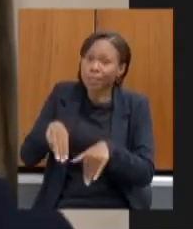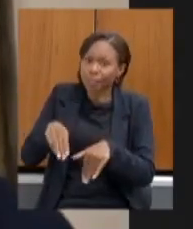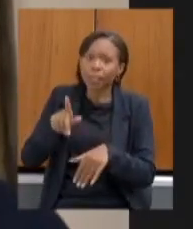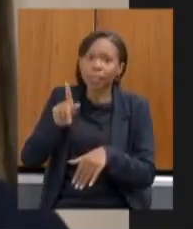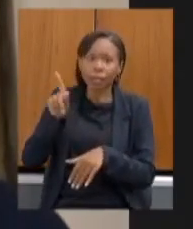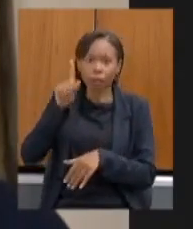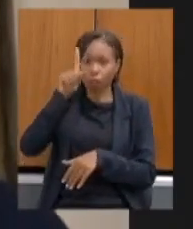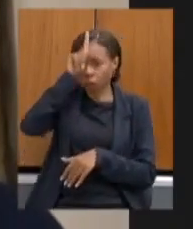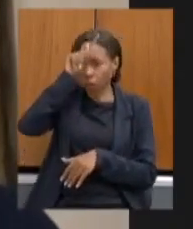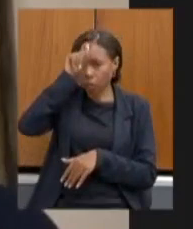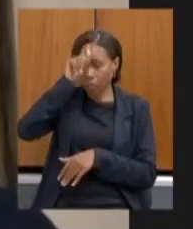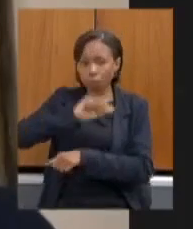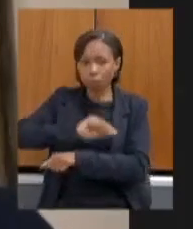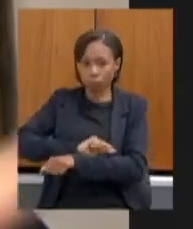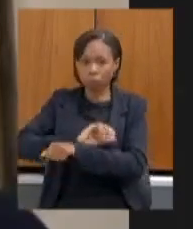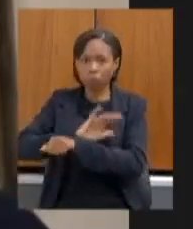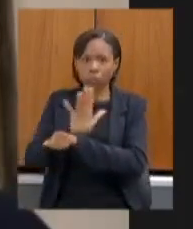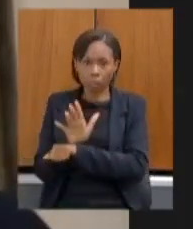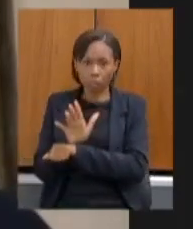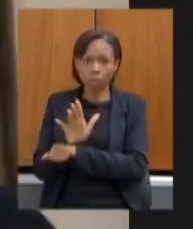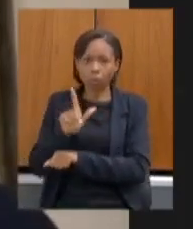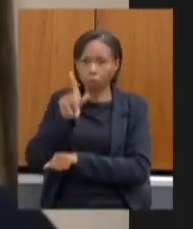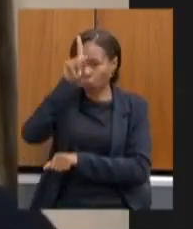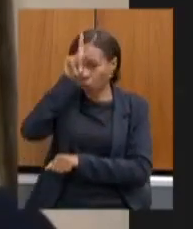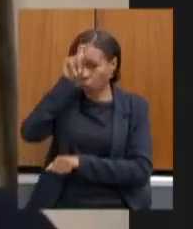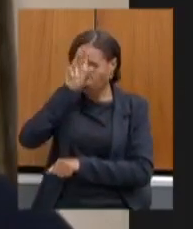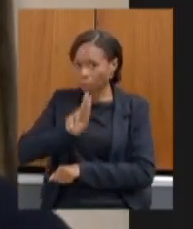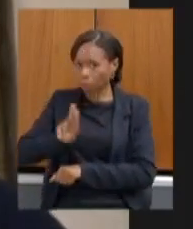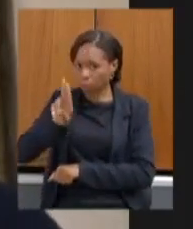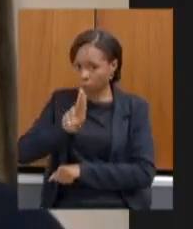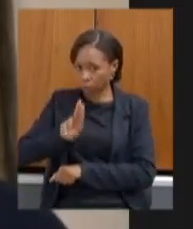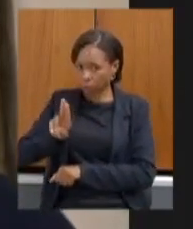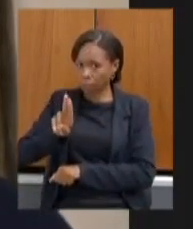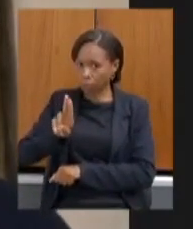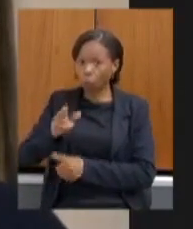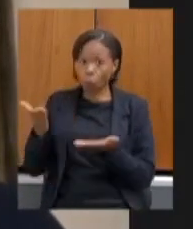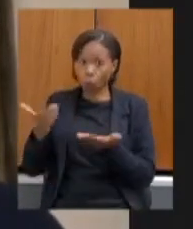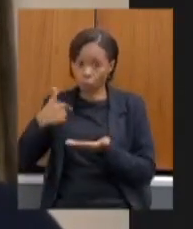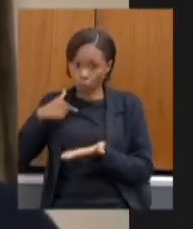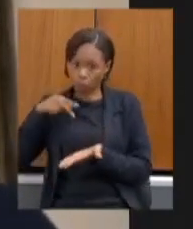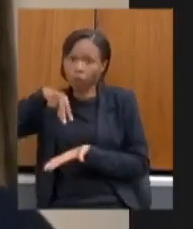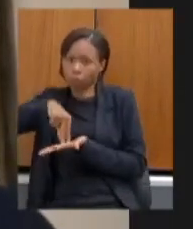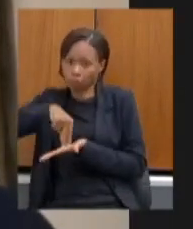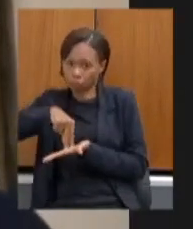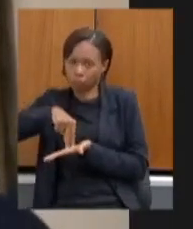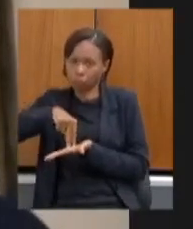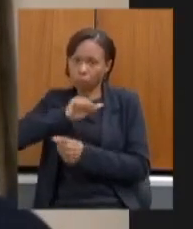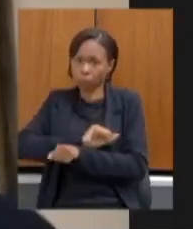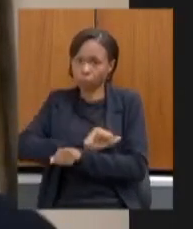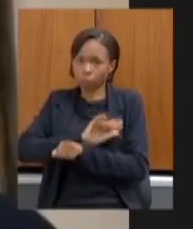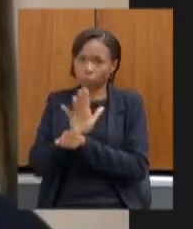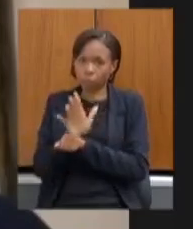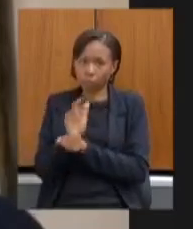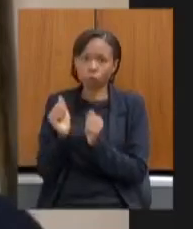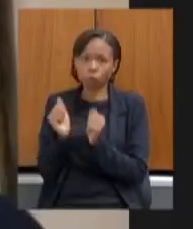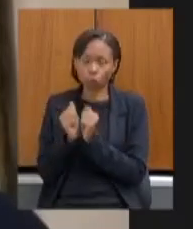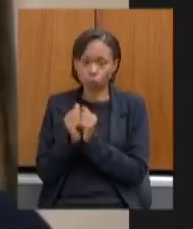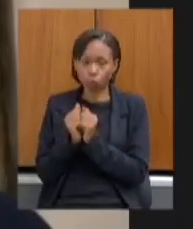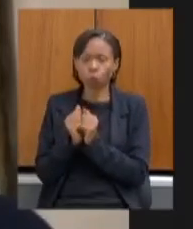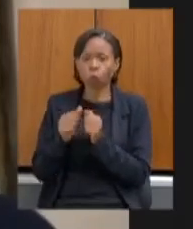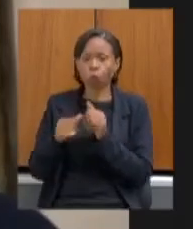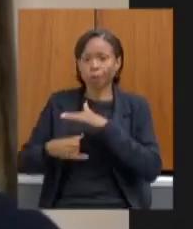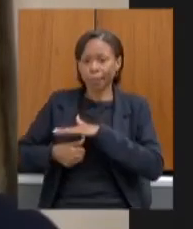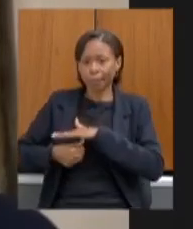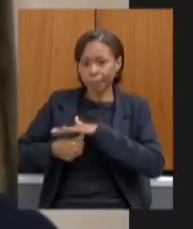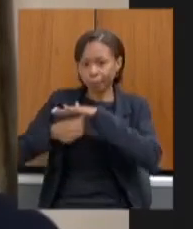Montes Claros, que aliás, eu estarei em Belo Horizonte amanhã, eu estou hoje em Montes Claros, juntamente com o reitor da Unimontes e diretores